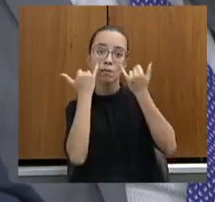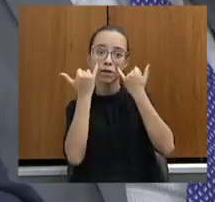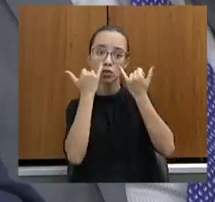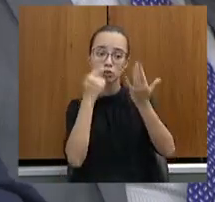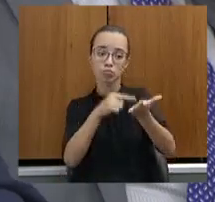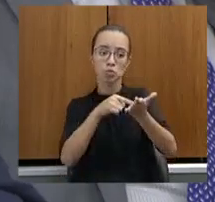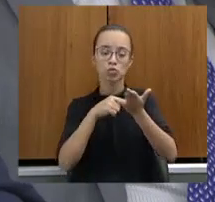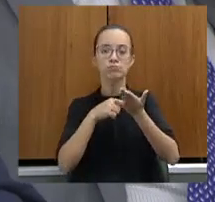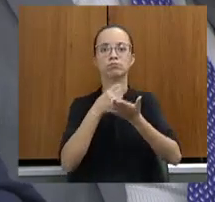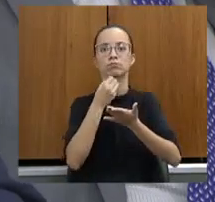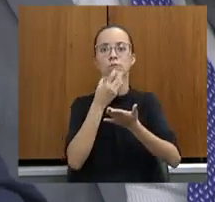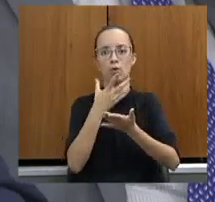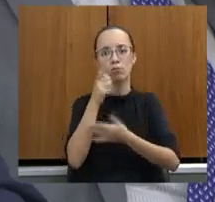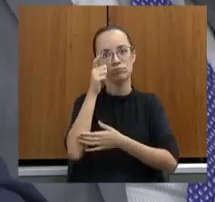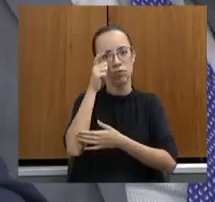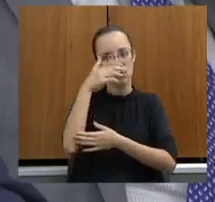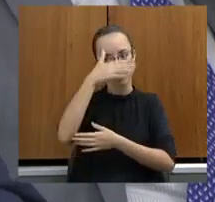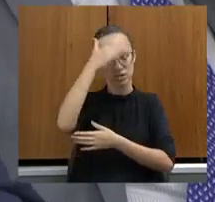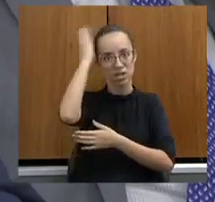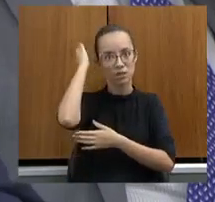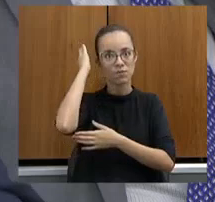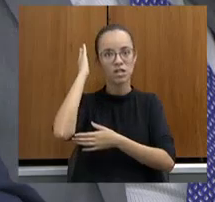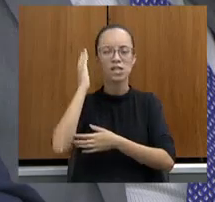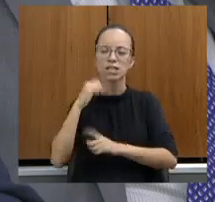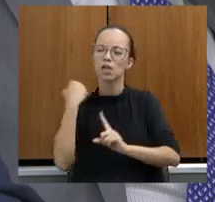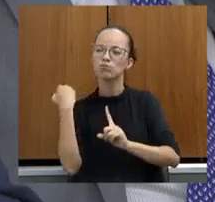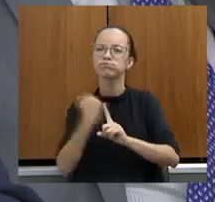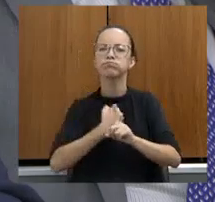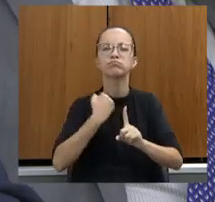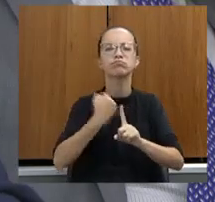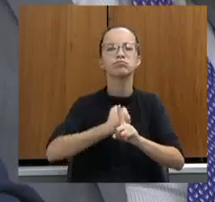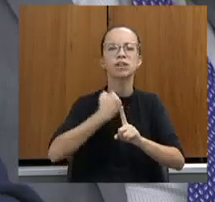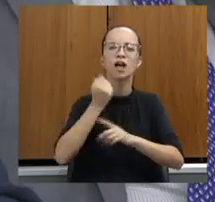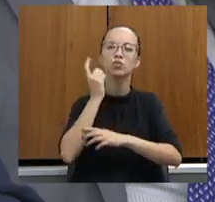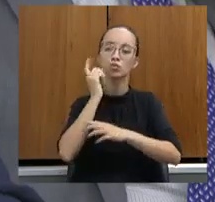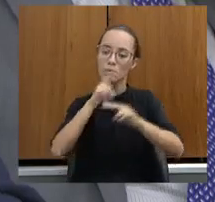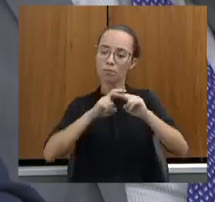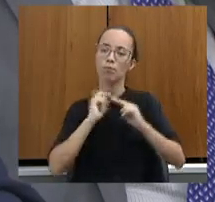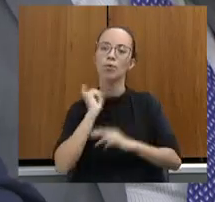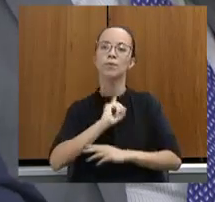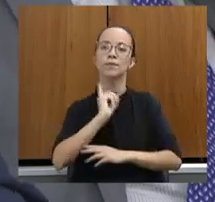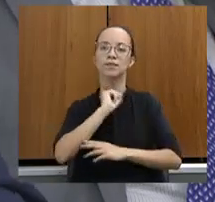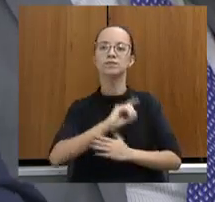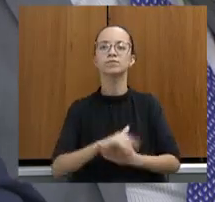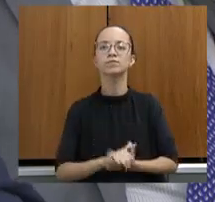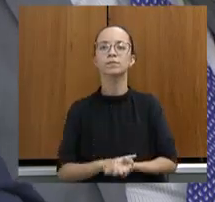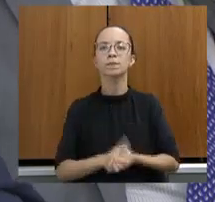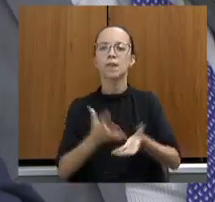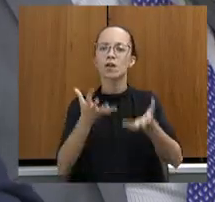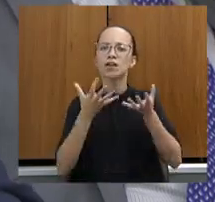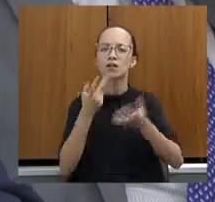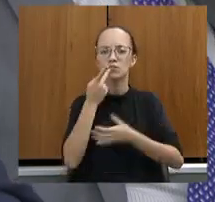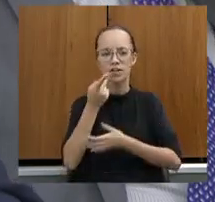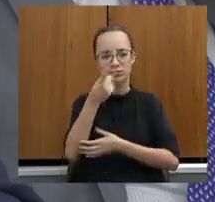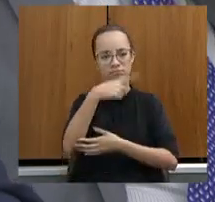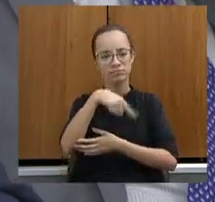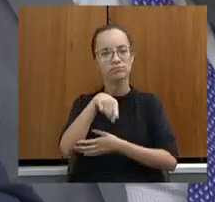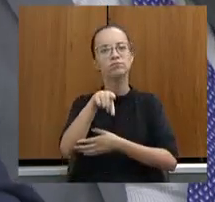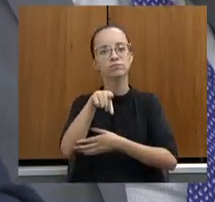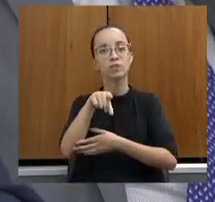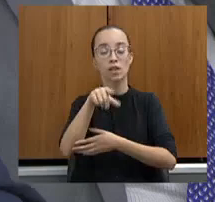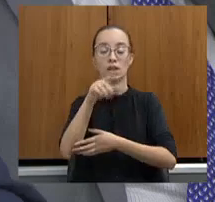do governo Zema que tem o nosso estado de Minas Gerais eu quero dizer a vossa excelência